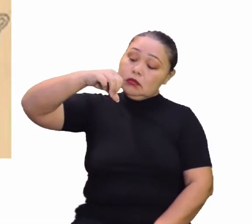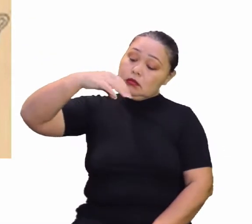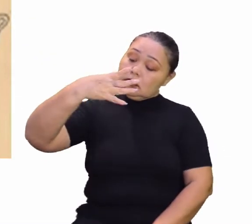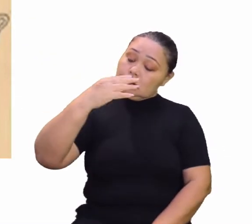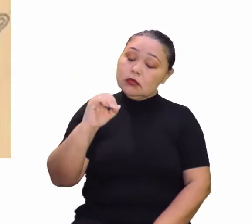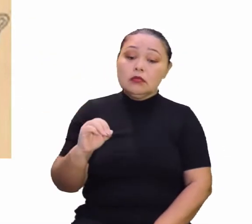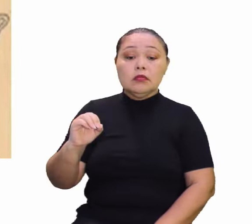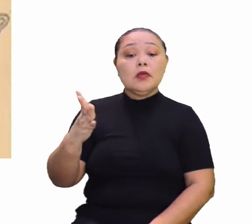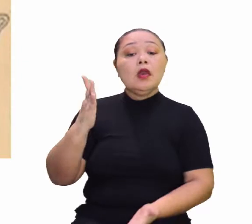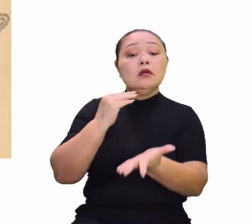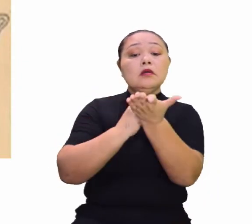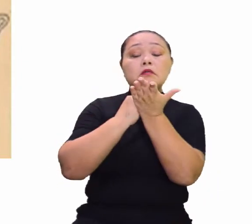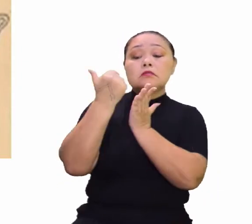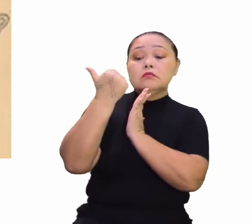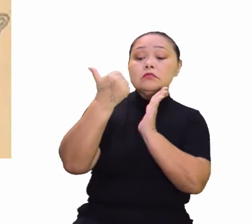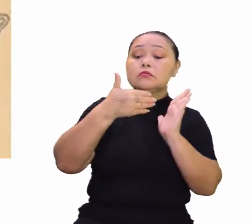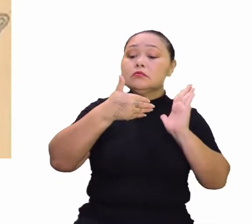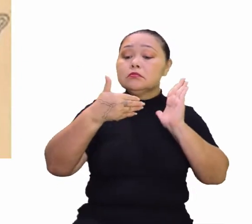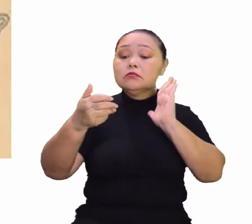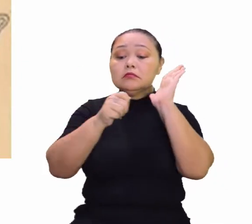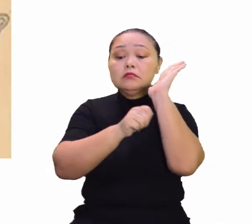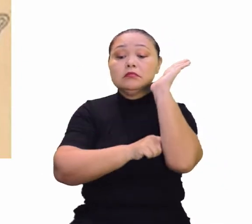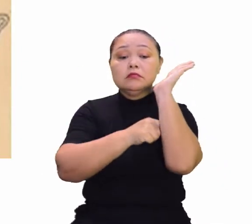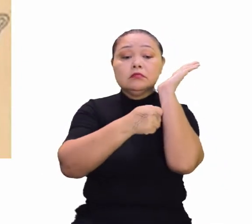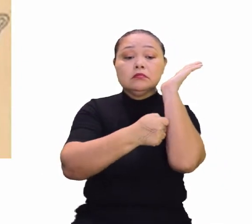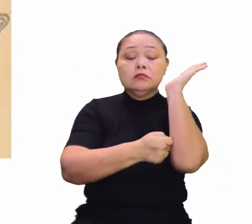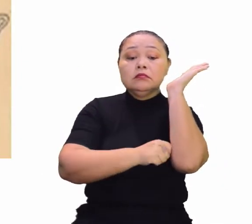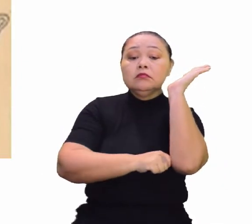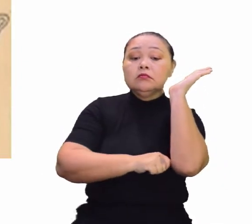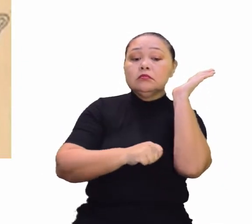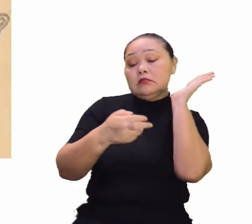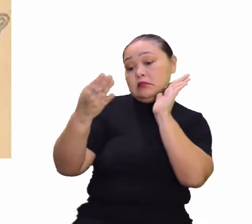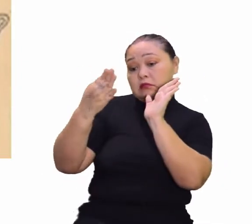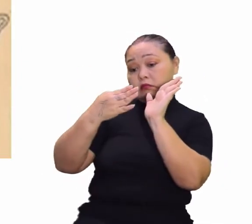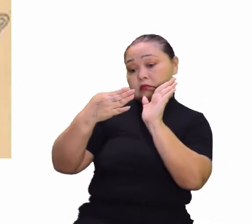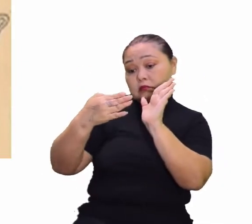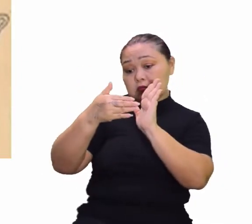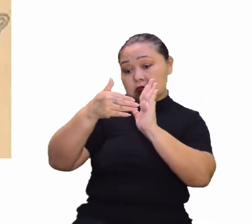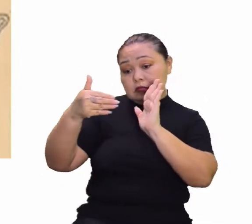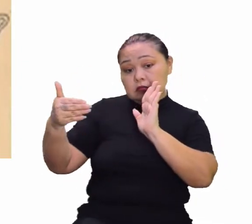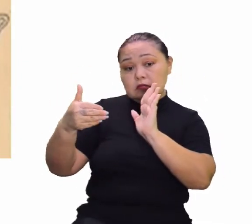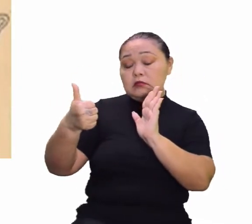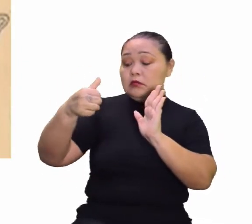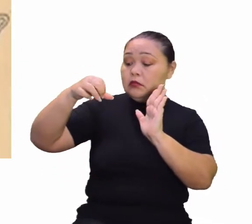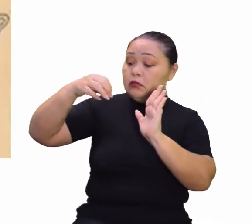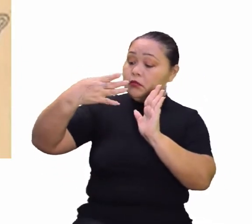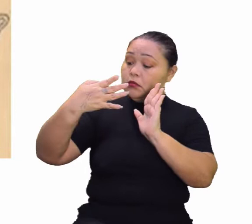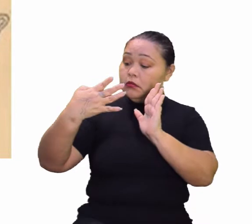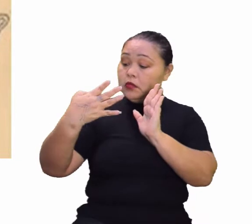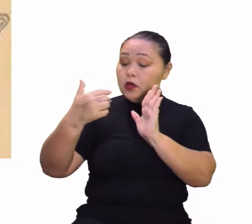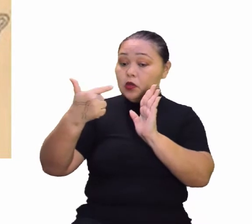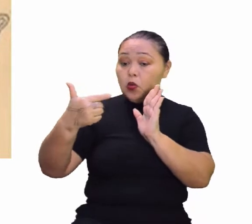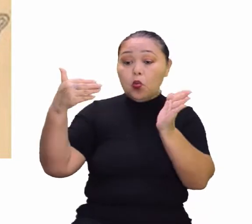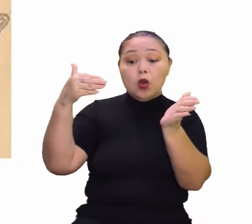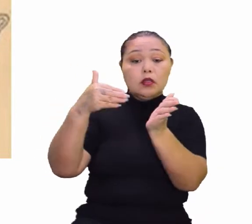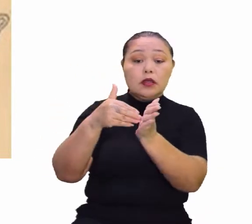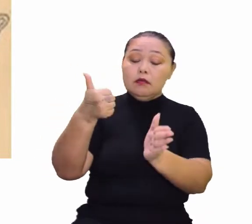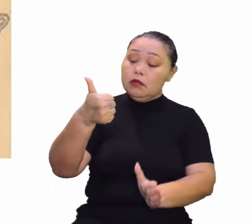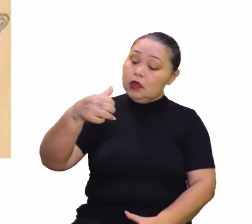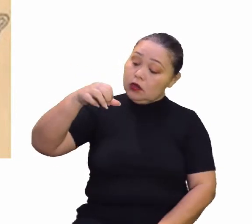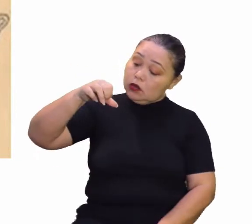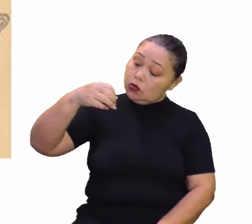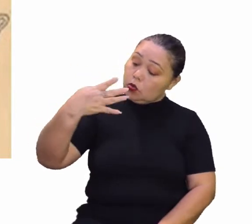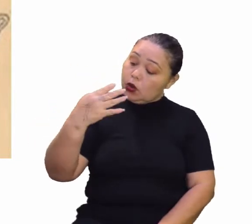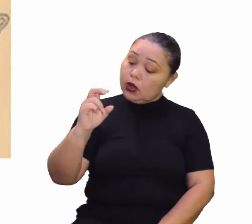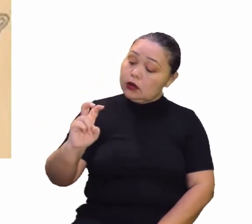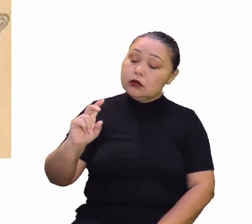vocês sobre o início do segundo ciclo da borracha, que compreendeu esse período de 1942 a 1945,